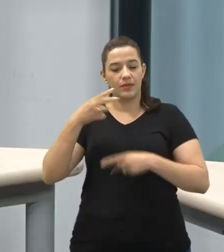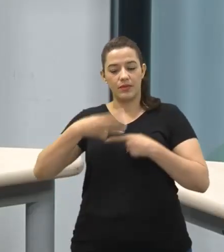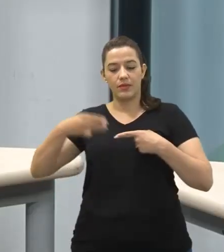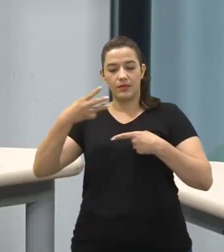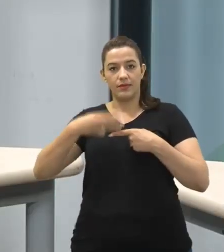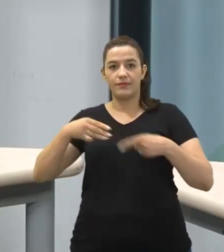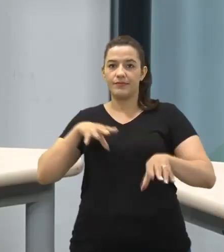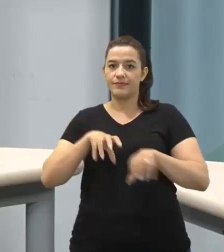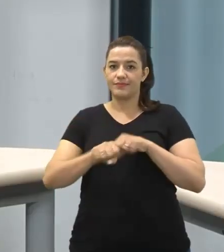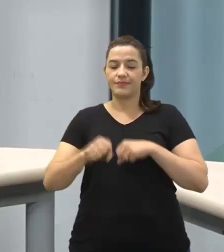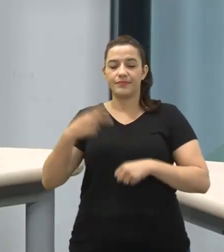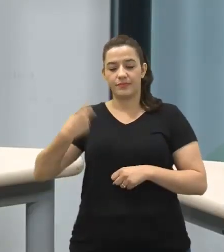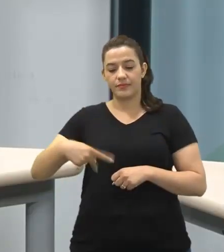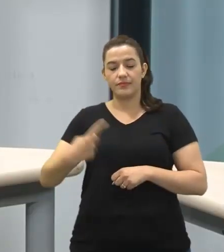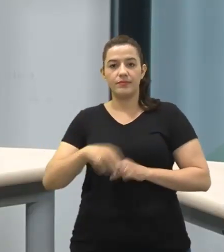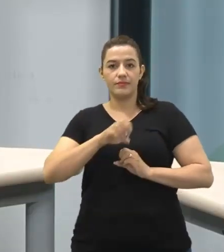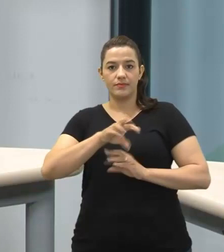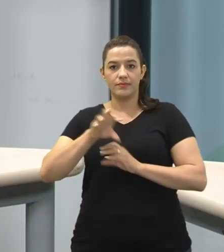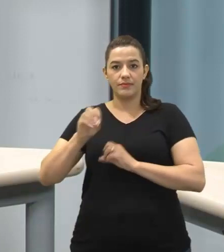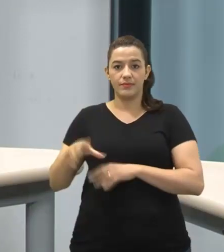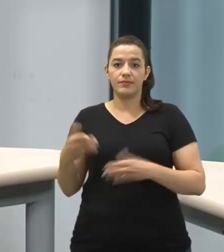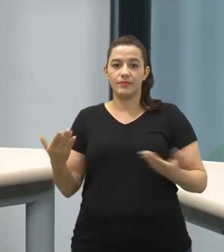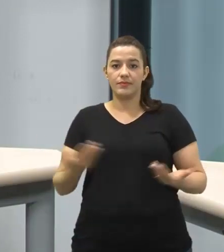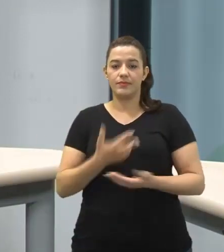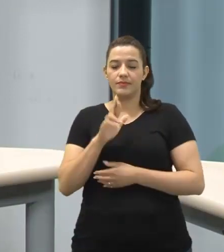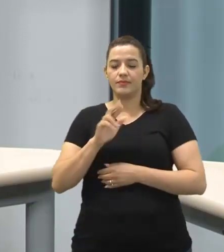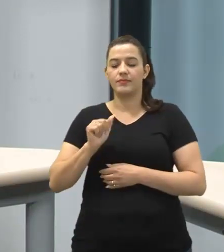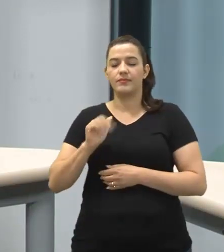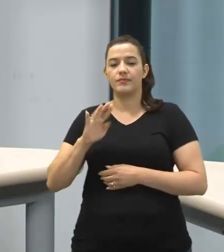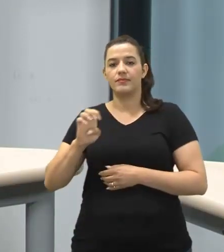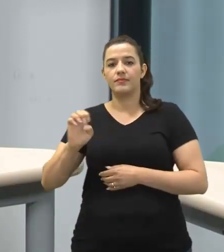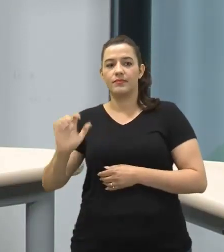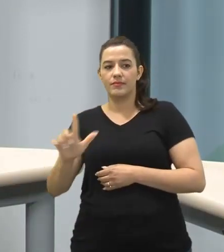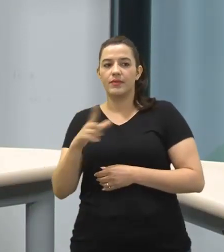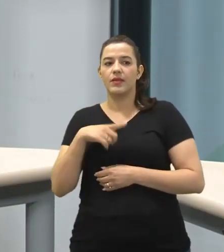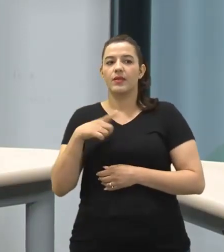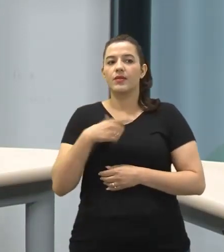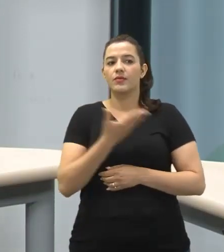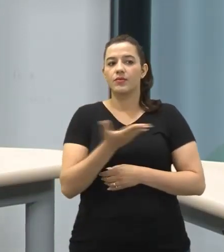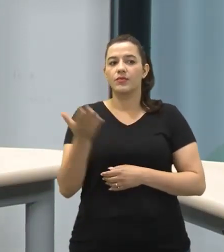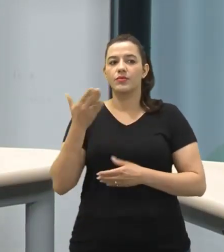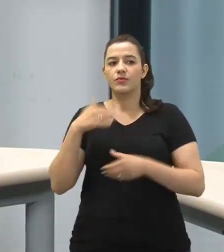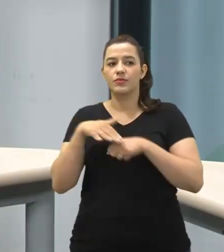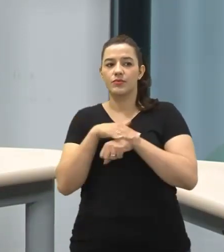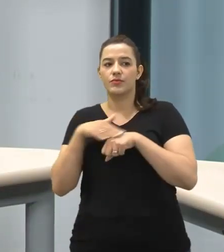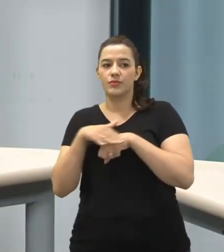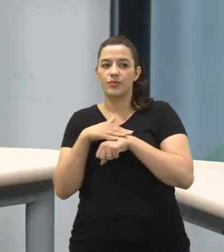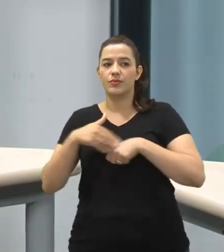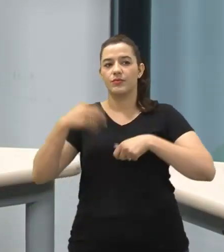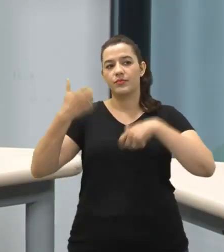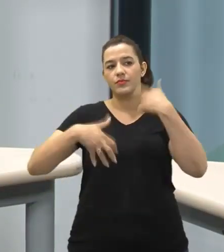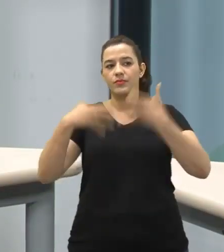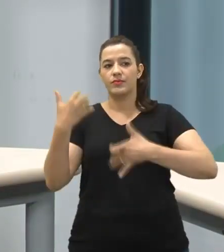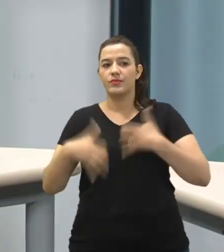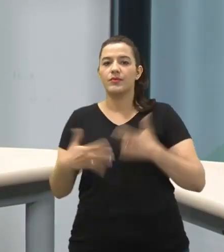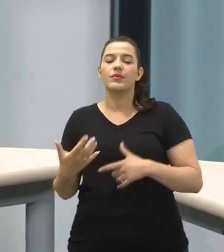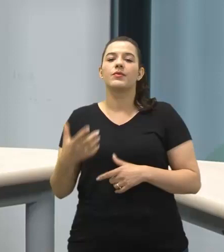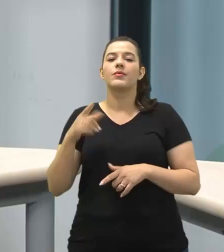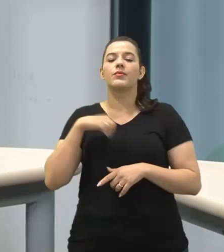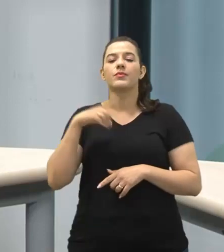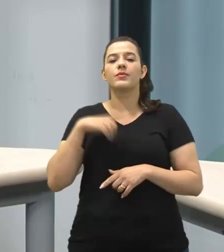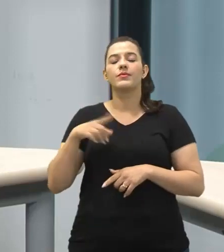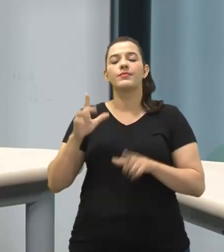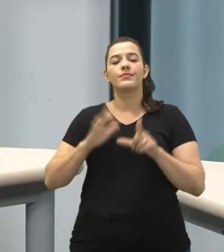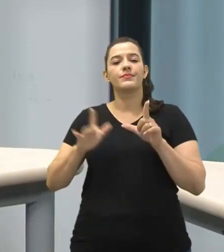deve rap Rafael Augusto e hoje a gente vai conversar um pouquinho sobre letramento matemático né professor